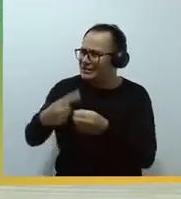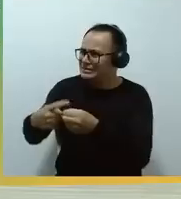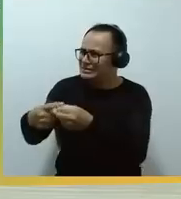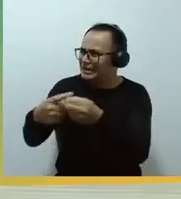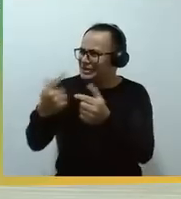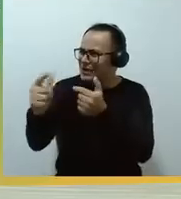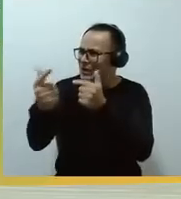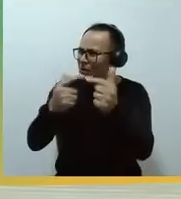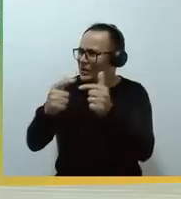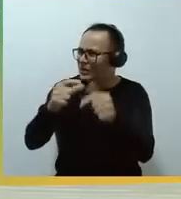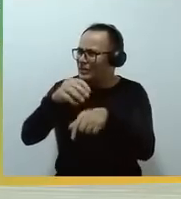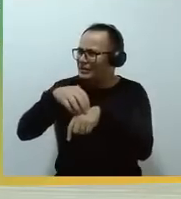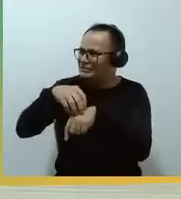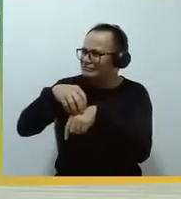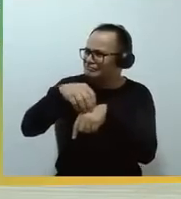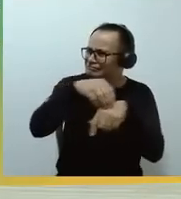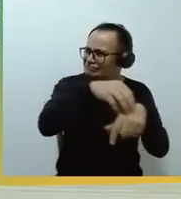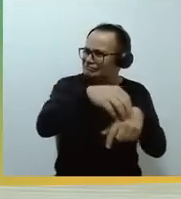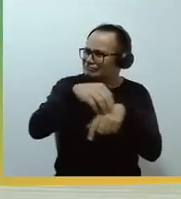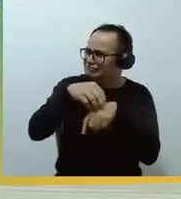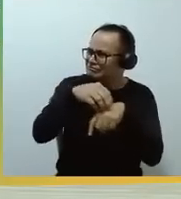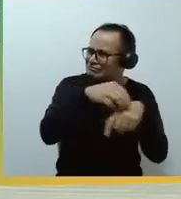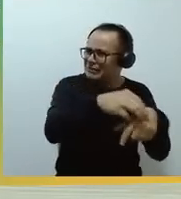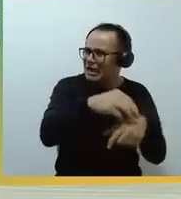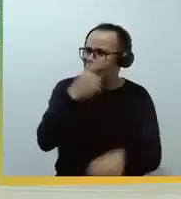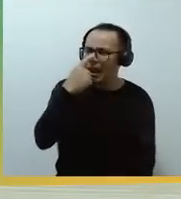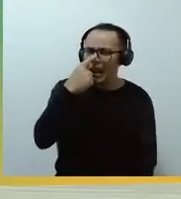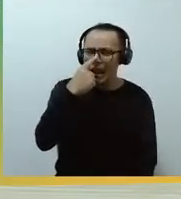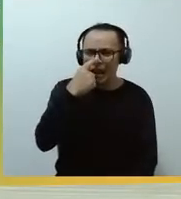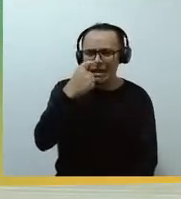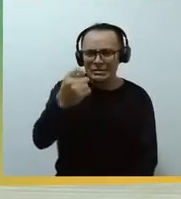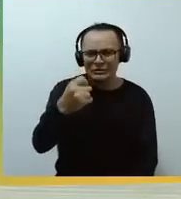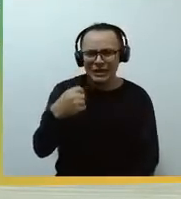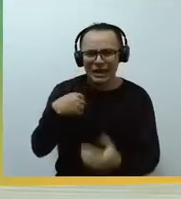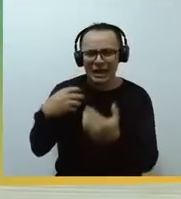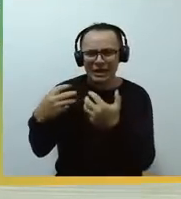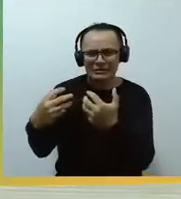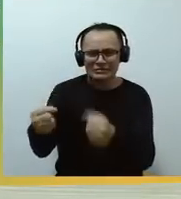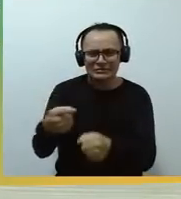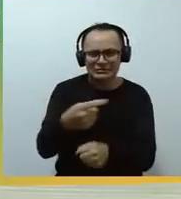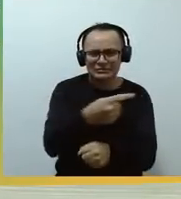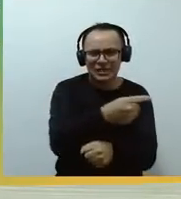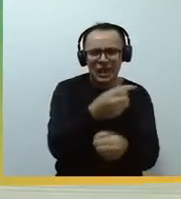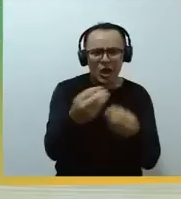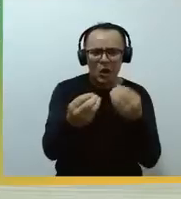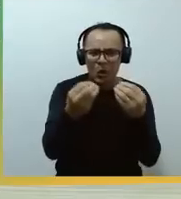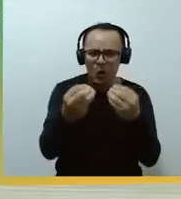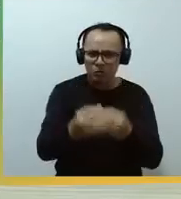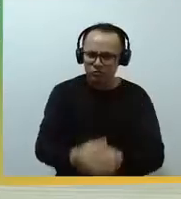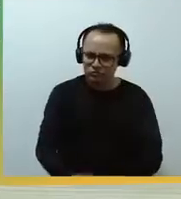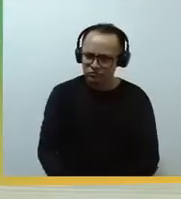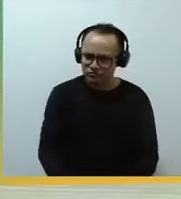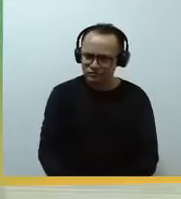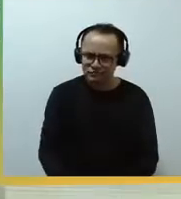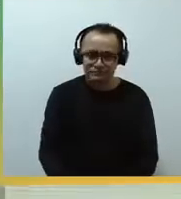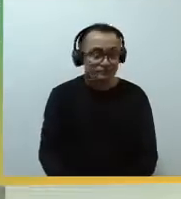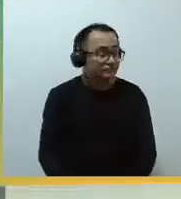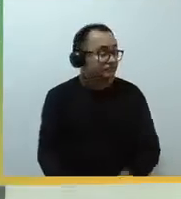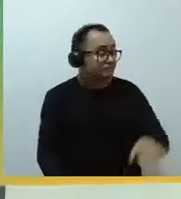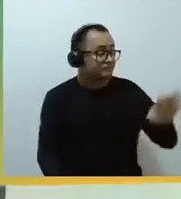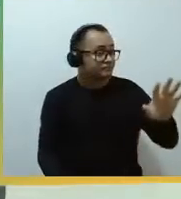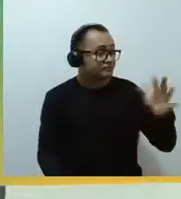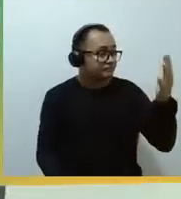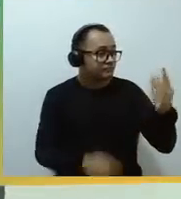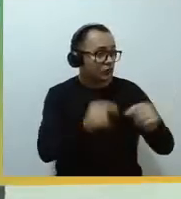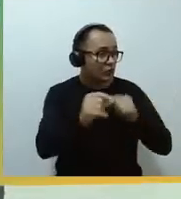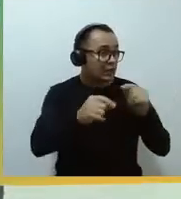nessa cláusula que permite que a empresa ela deposite lixo de outros municípios? O que aconteceu? Quando houve essa ação civil pública,